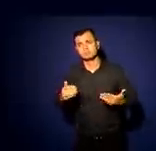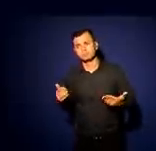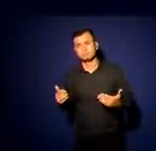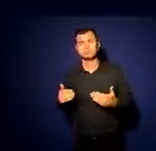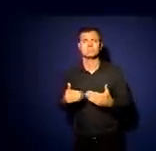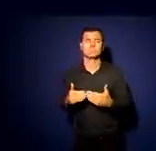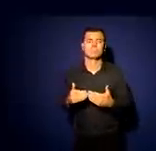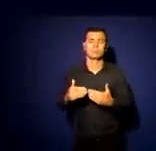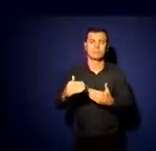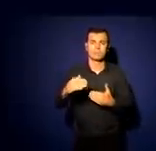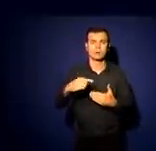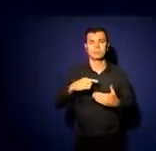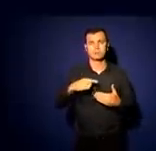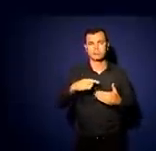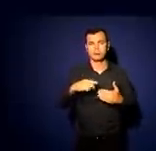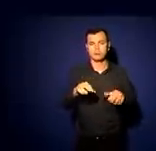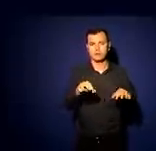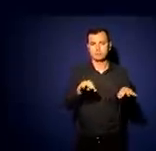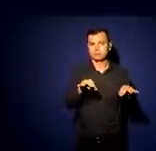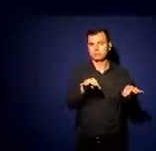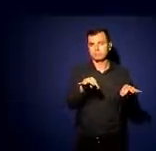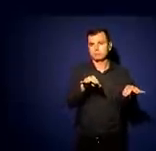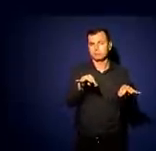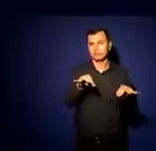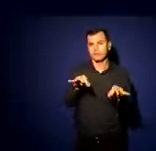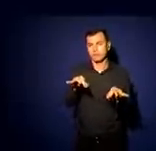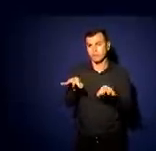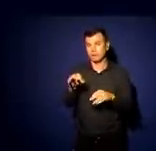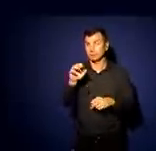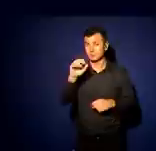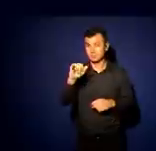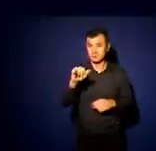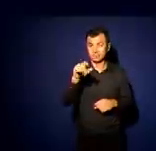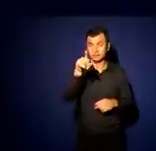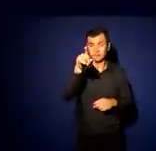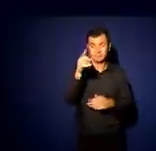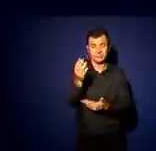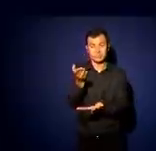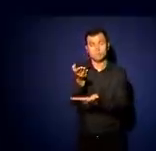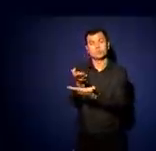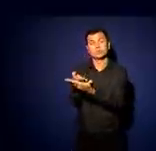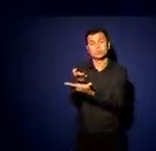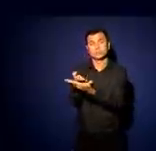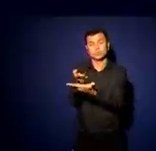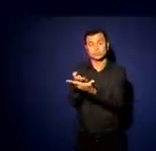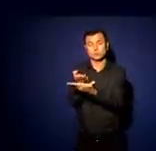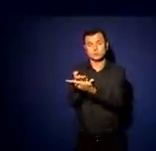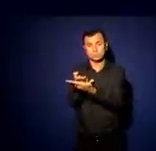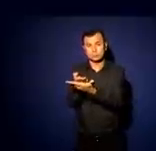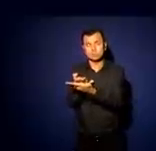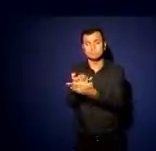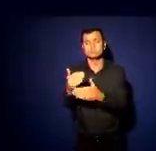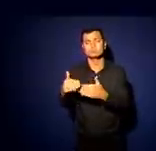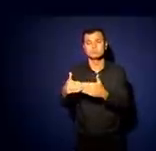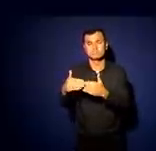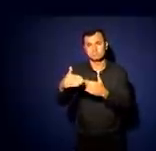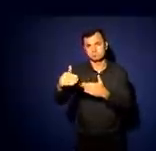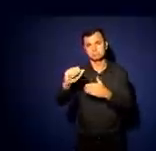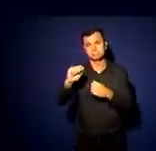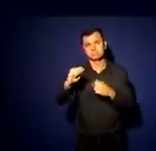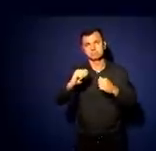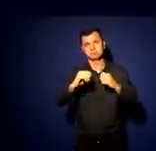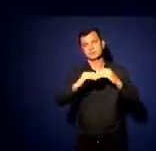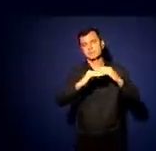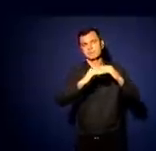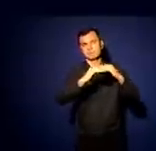Esse é o movimento que se você fizer um estudo que alocação vai convergir para média né